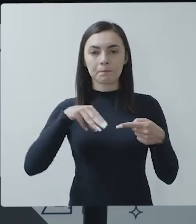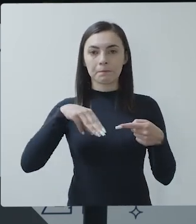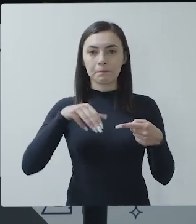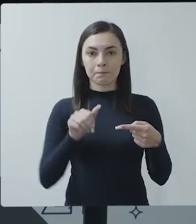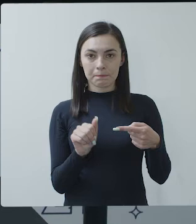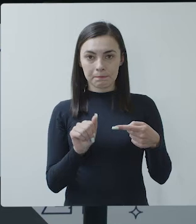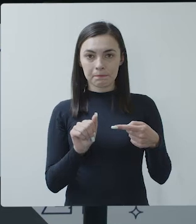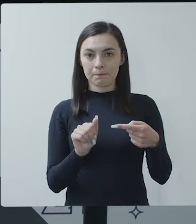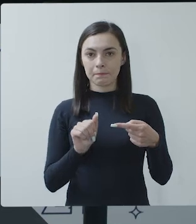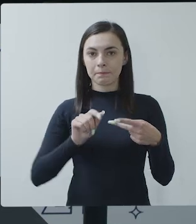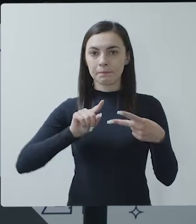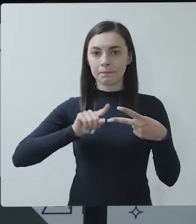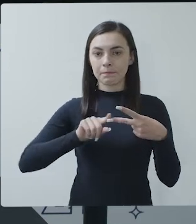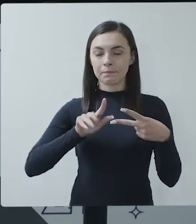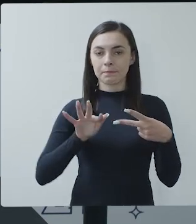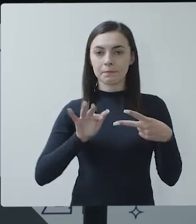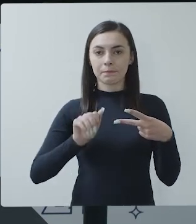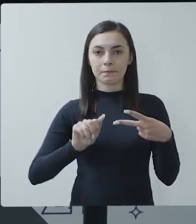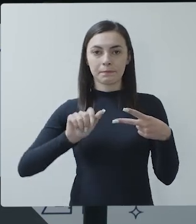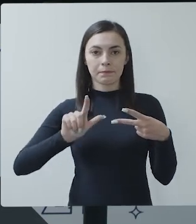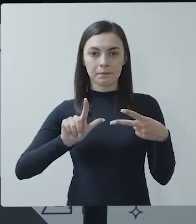mim. Ma,